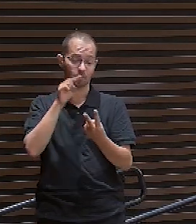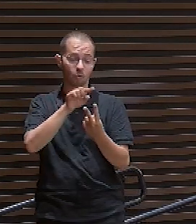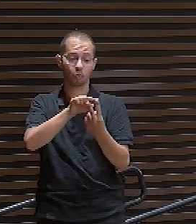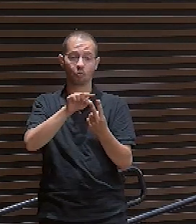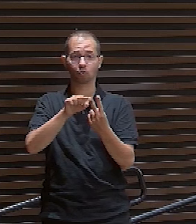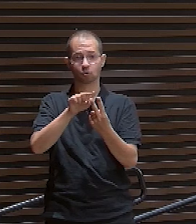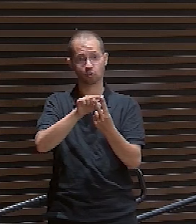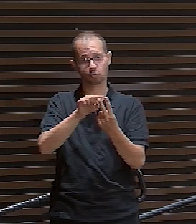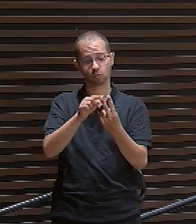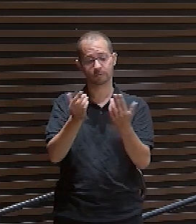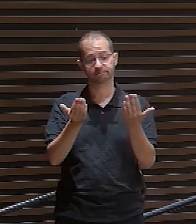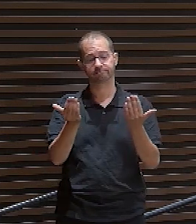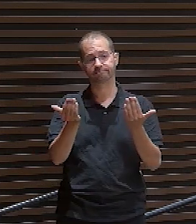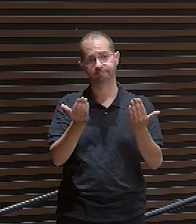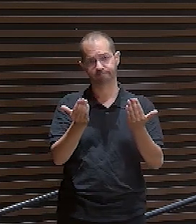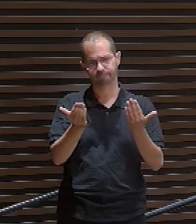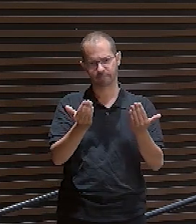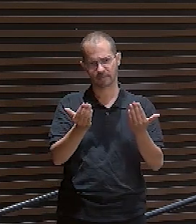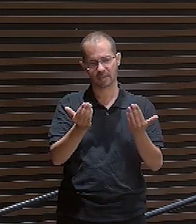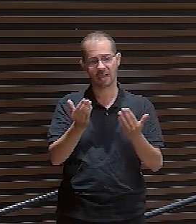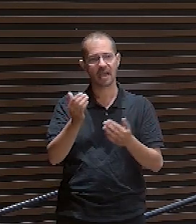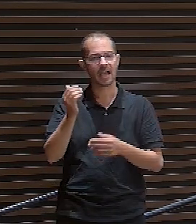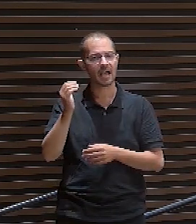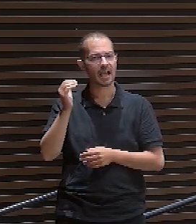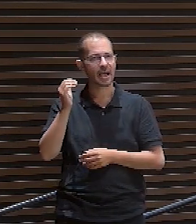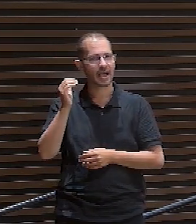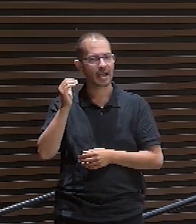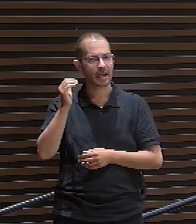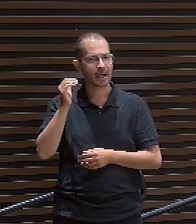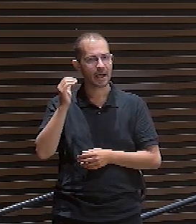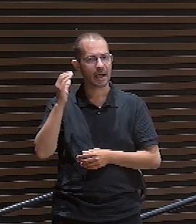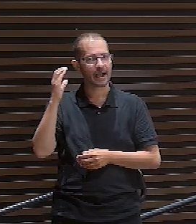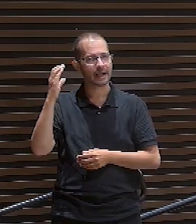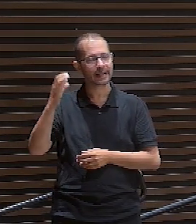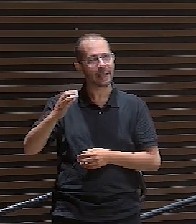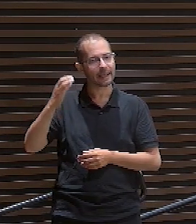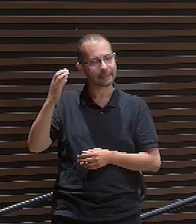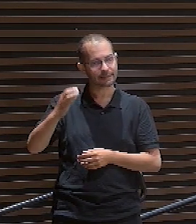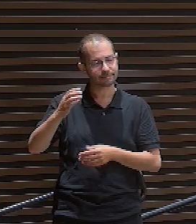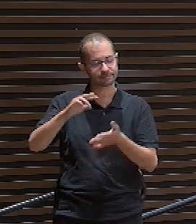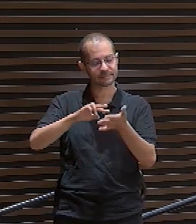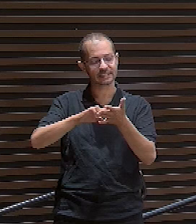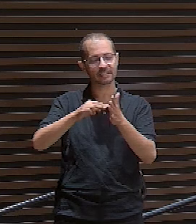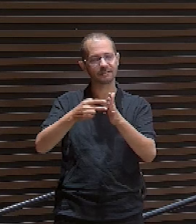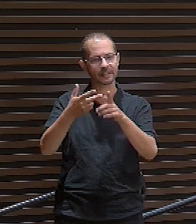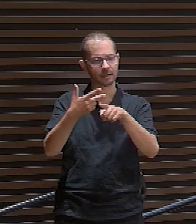Já falei anteriormente que Caim, ele é uma conquista.